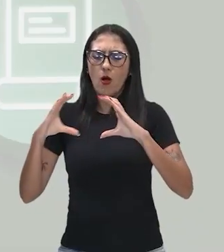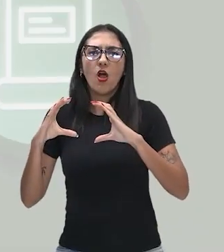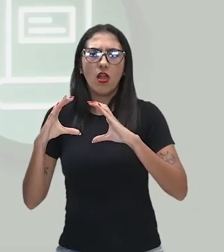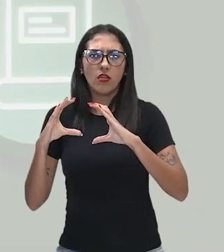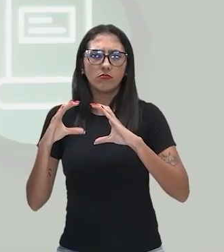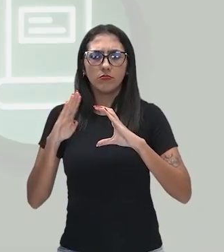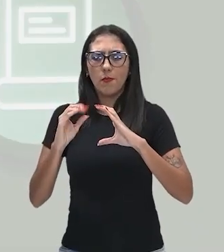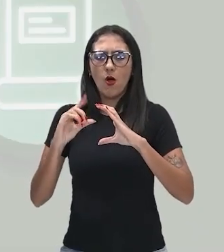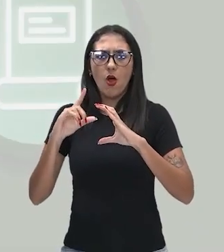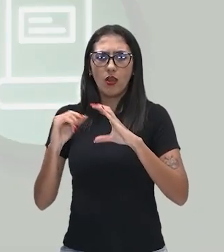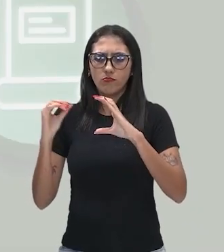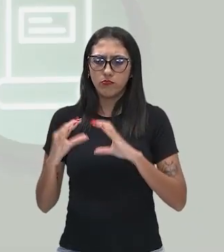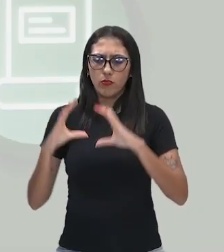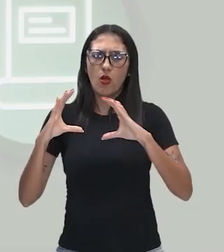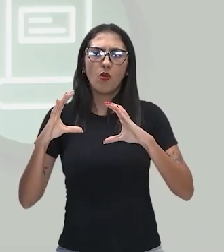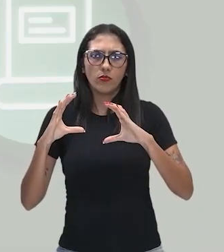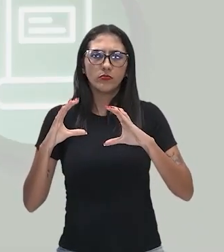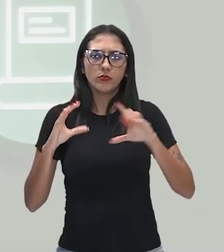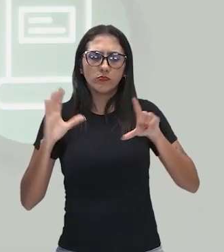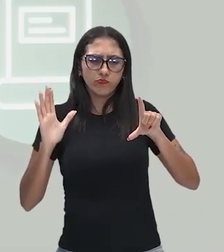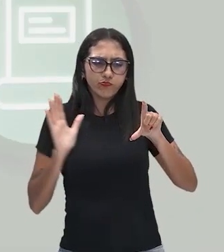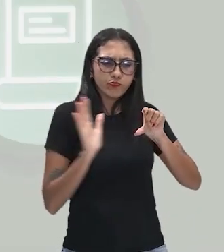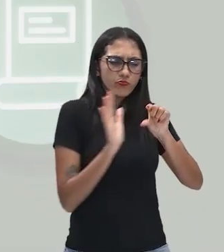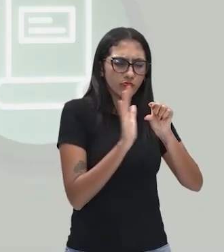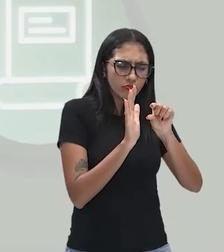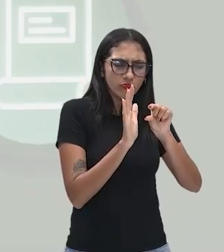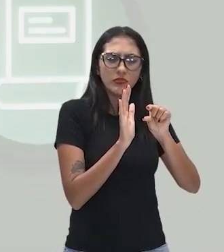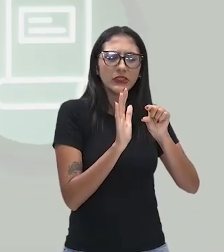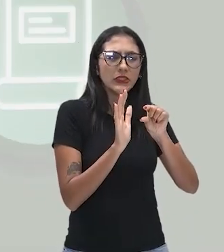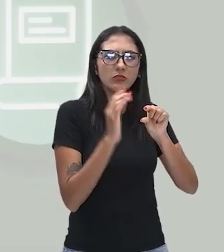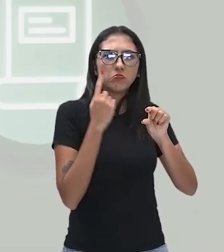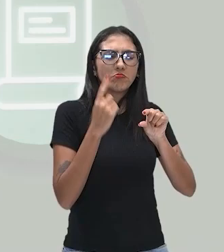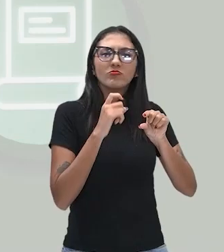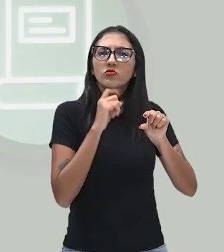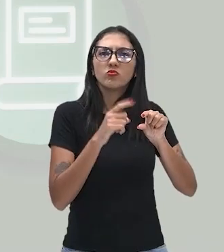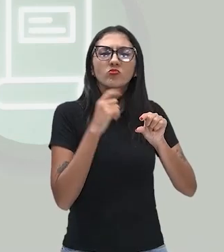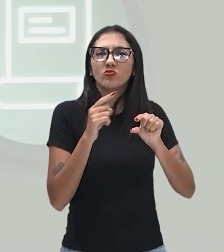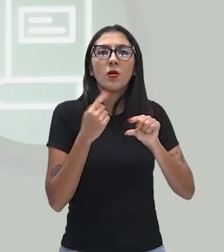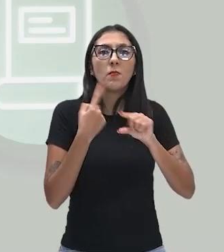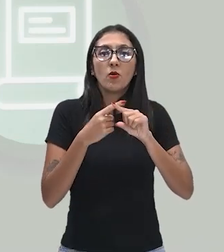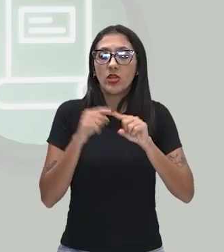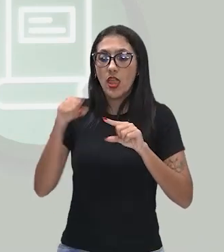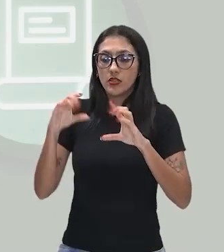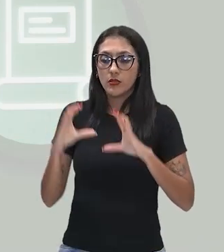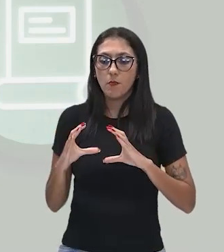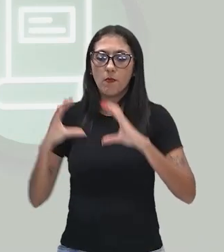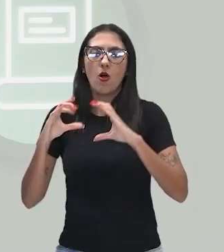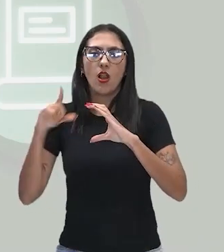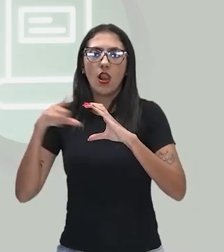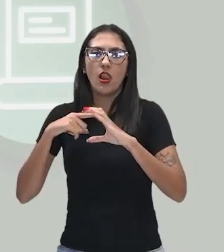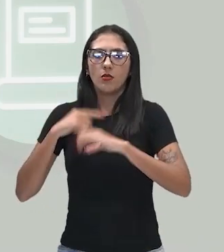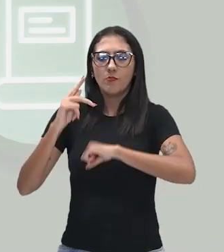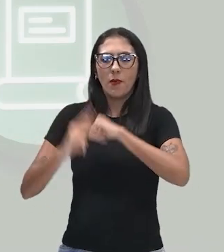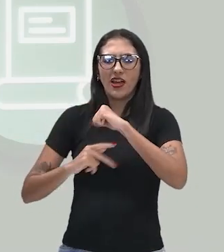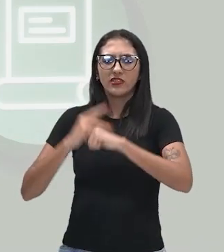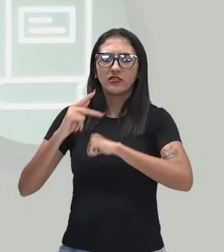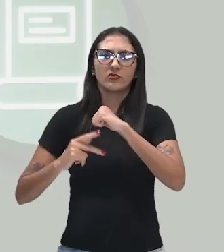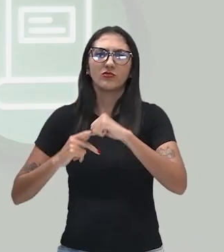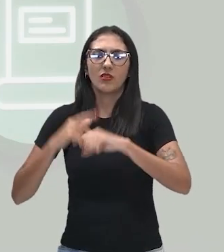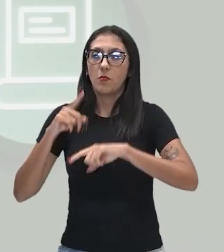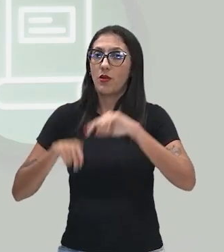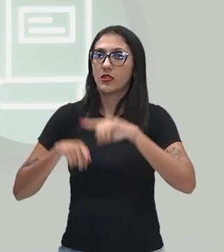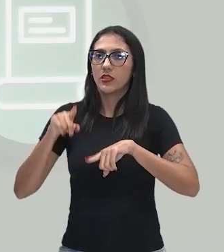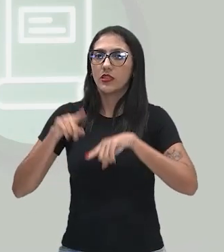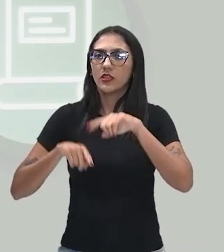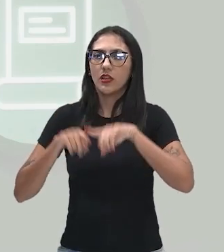partícula. Mas a mecânica quântica conseguiu perceber que partículas também teriam comportamentos